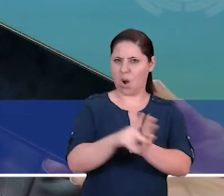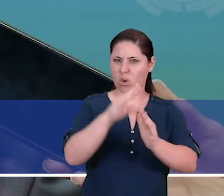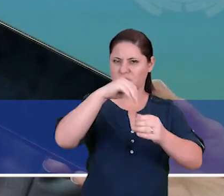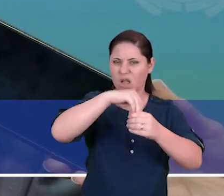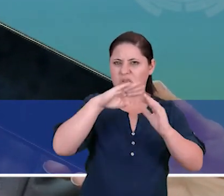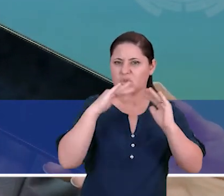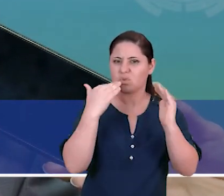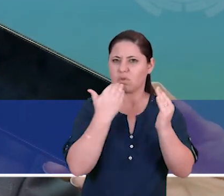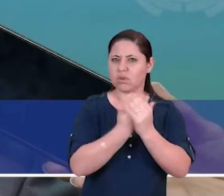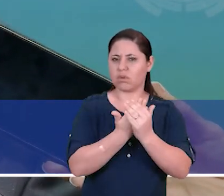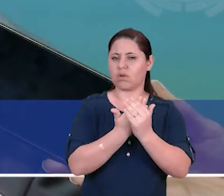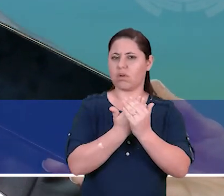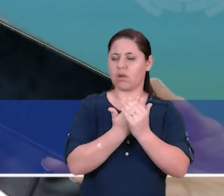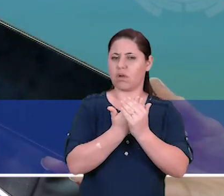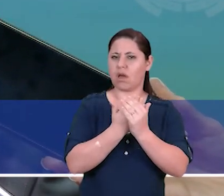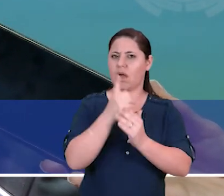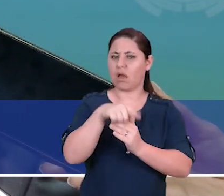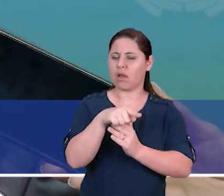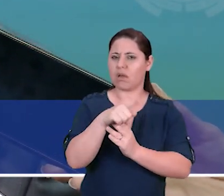no ambiente da escola,